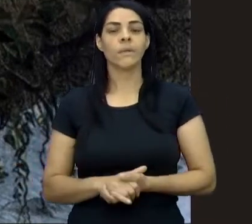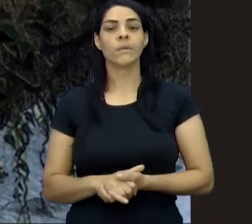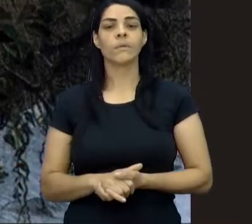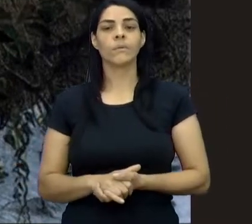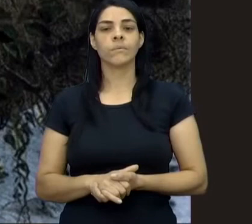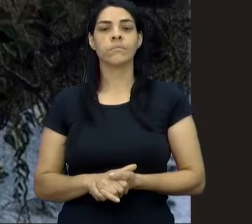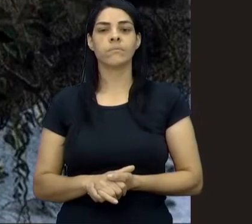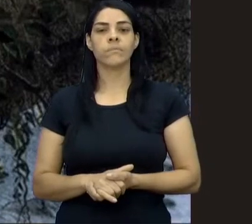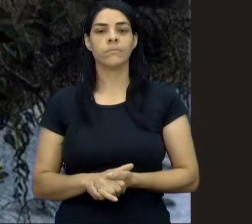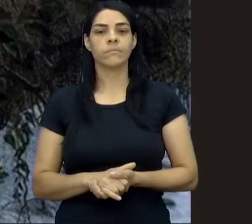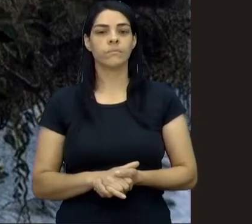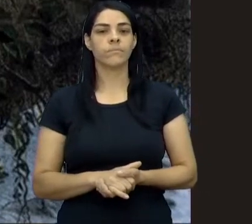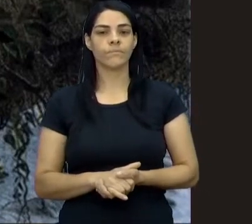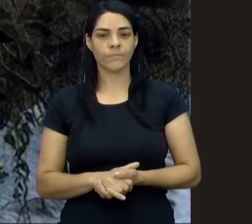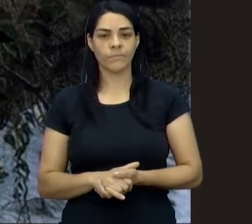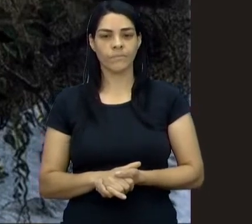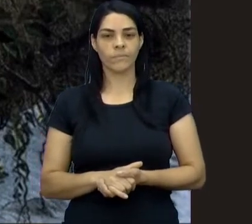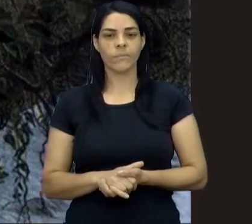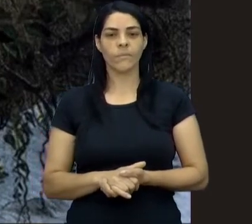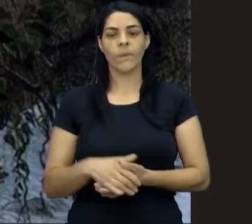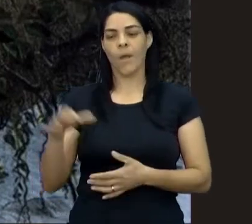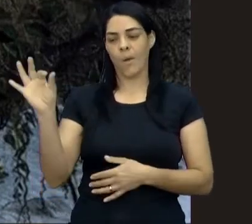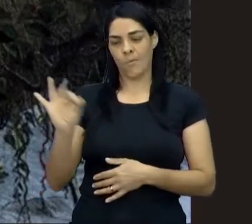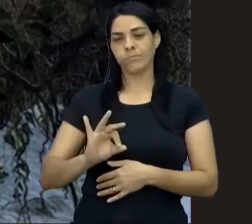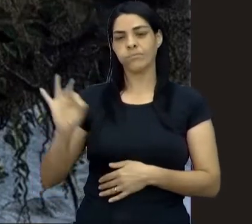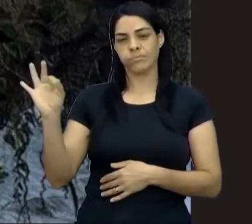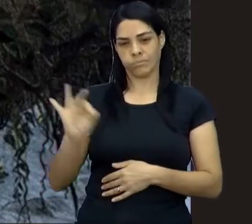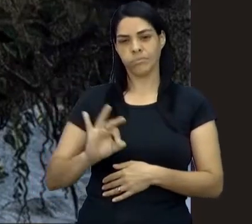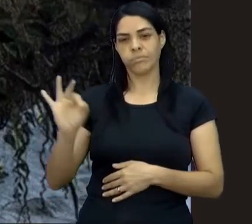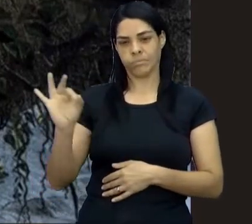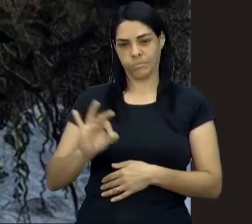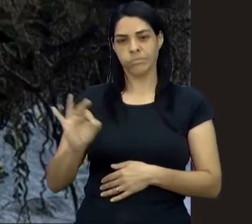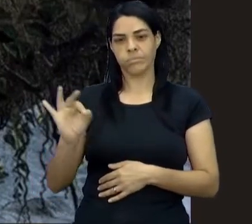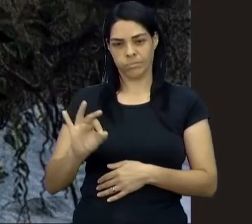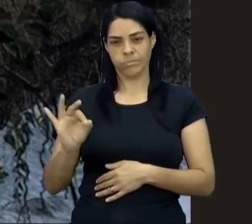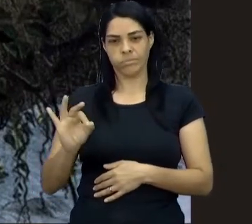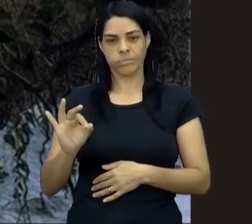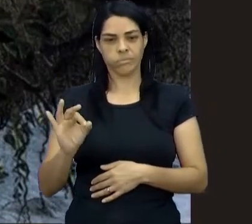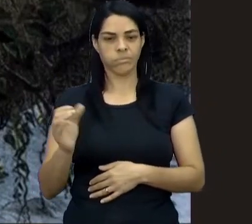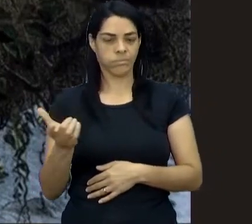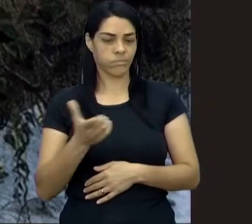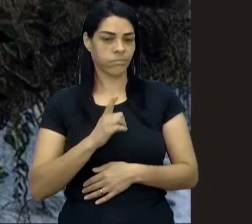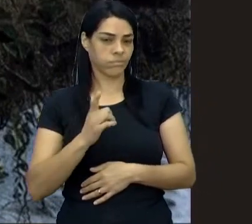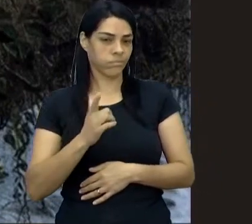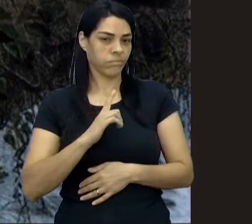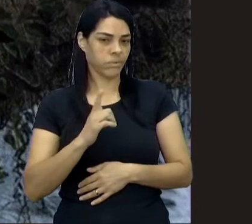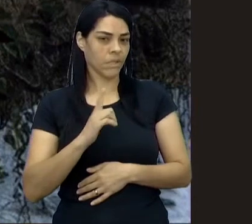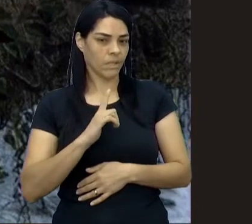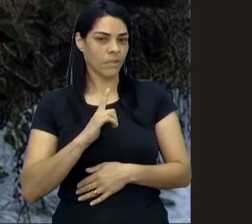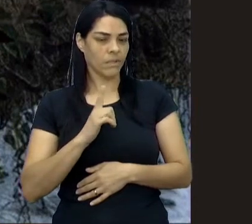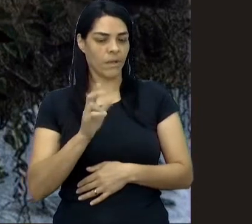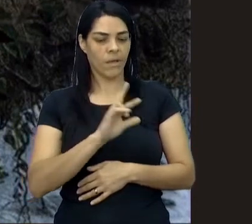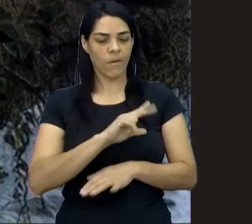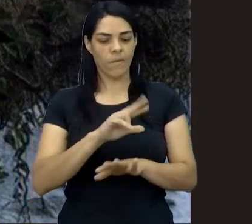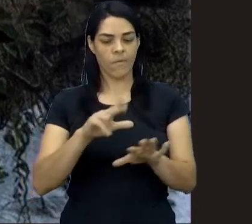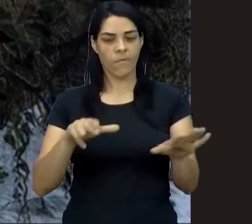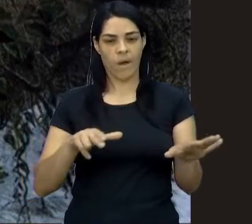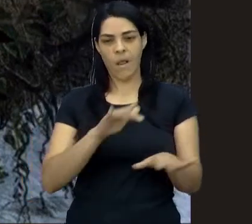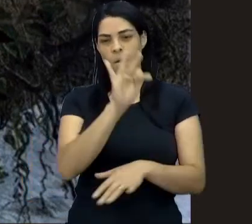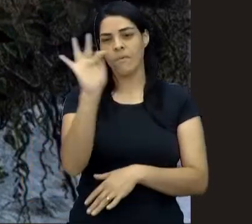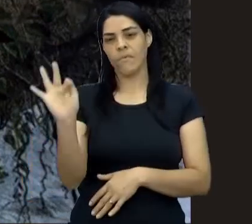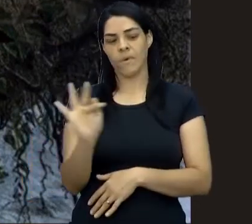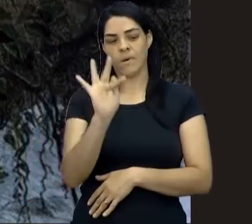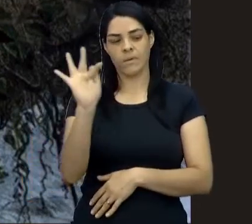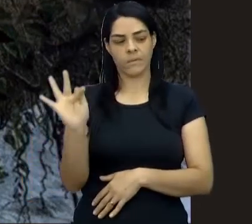você acaba tendo por exemplo a lei de cotas né que tem uma porcentagem de cotas né de vagas na universidade